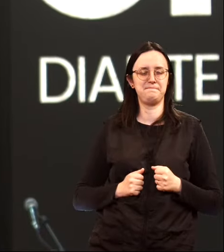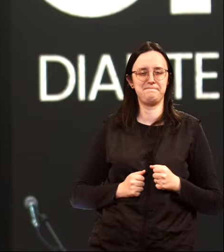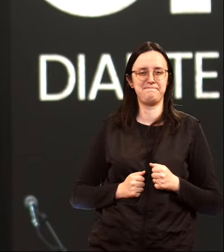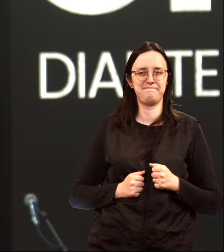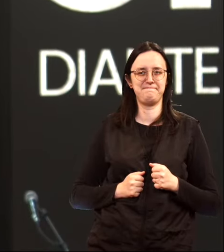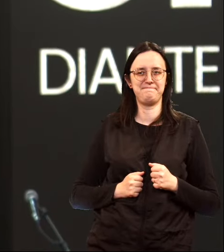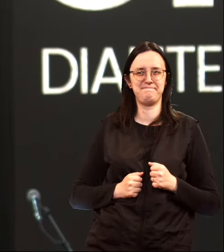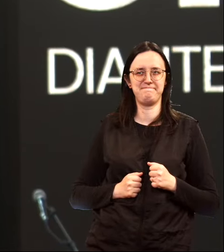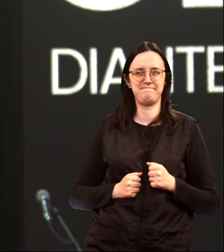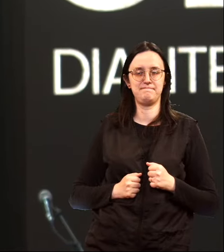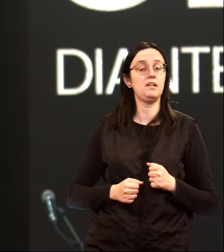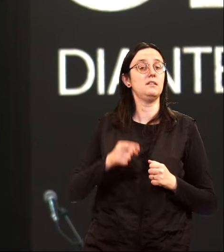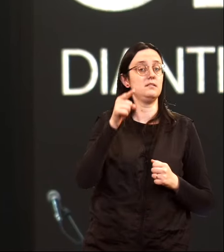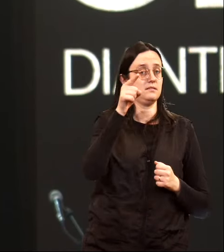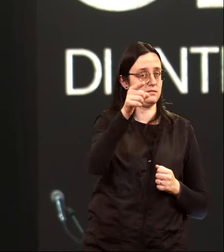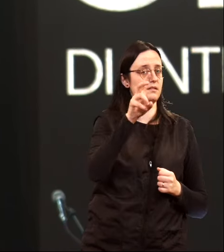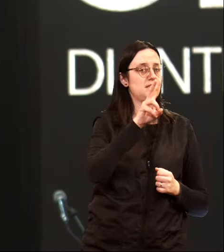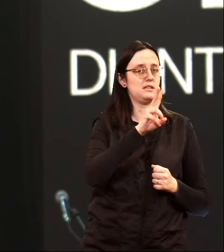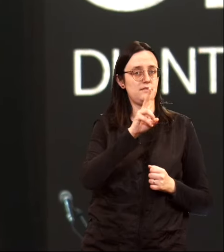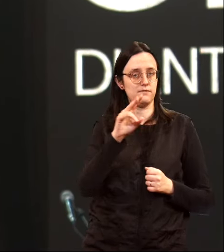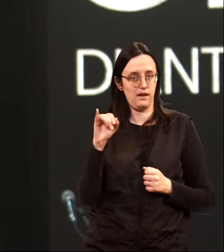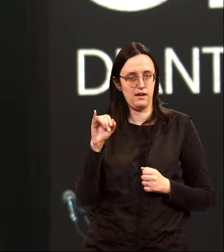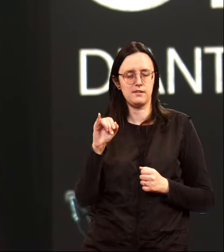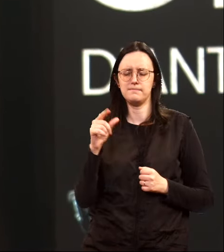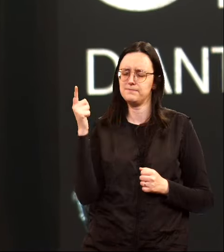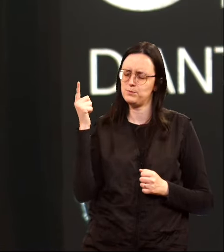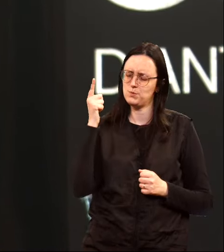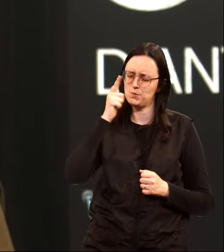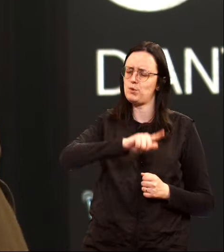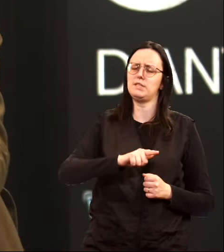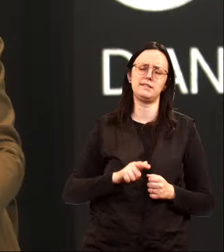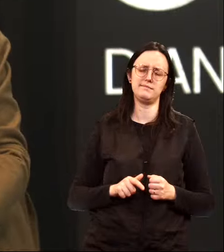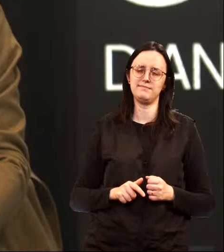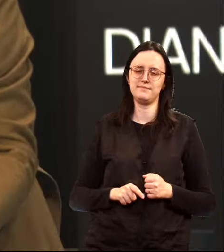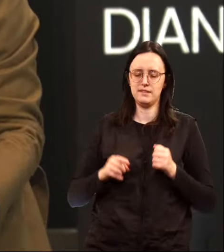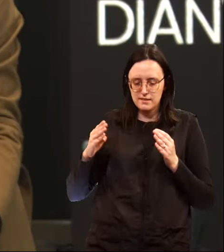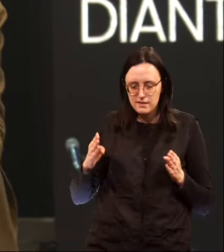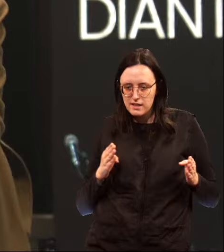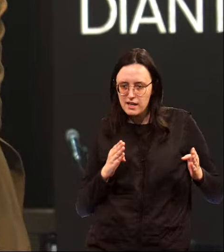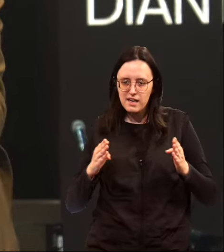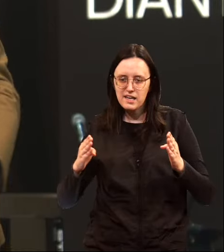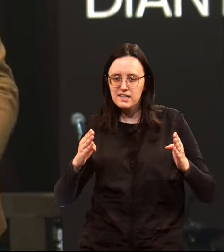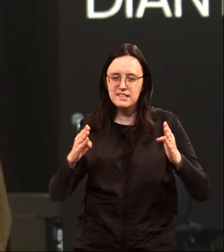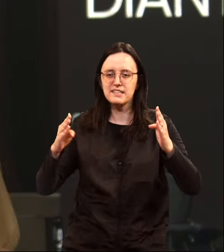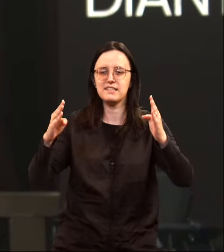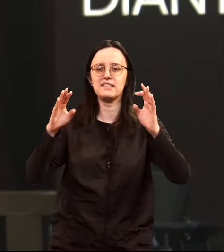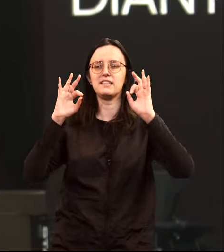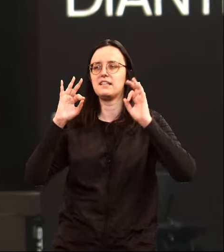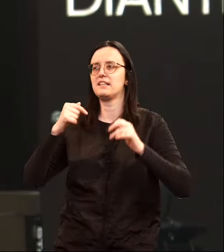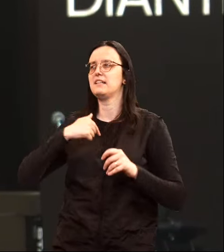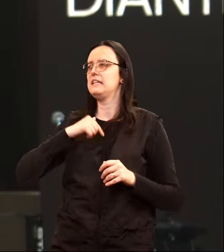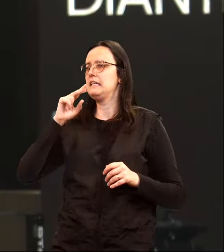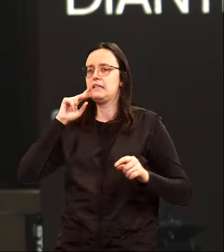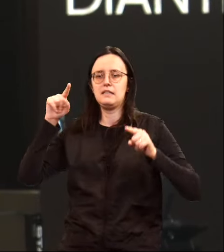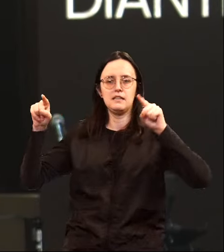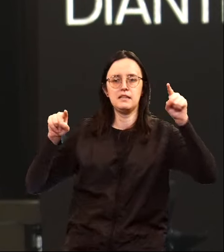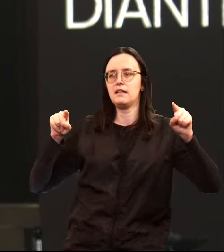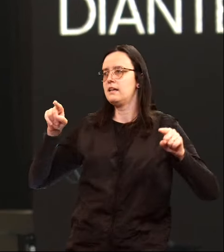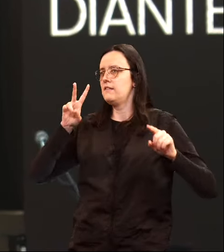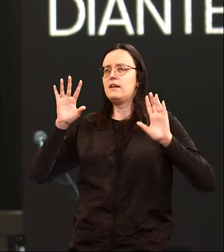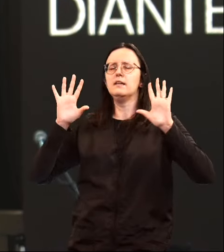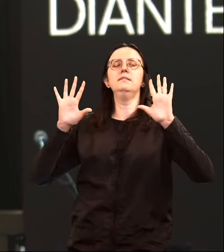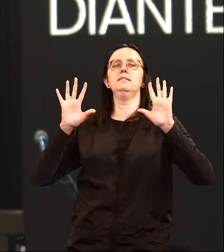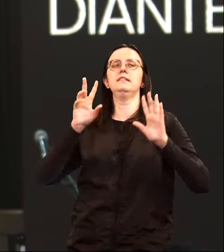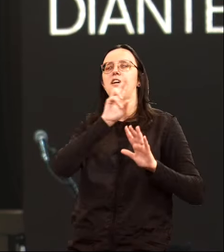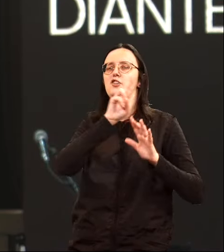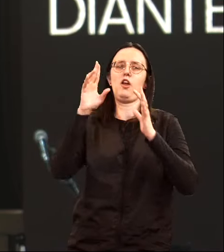agradecer. E você vai chegar lá. Se no caminho você ficar reclamando e ficar olhando para o problema, você não vai. Em nome